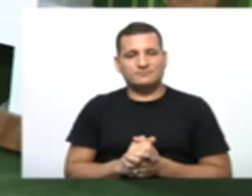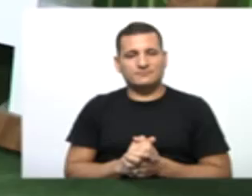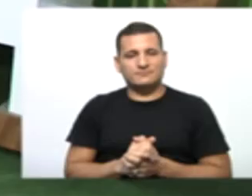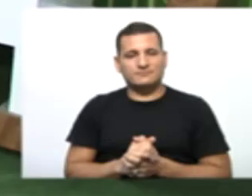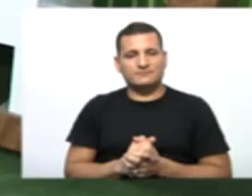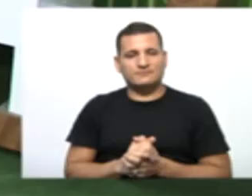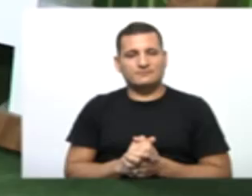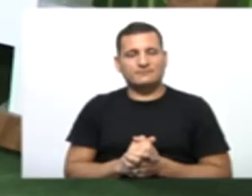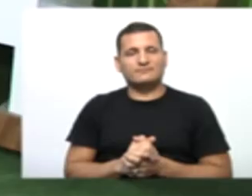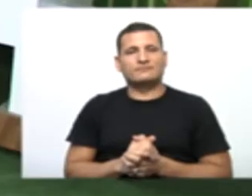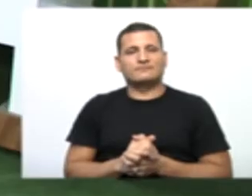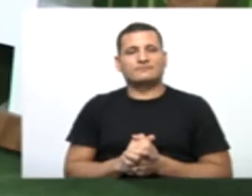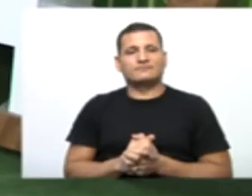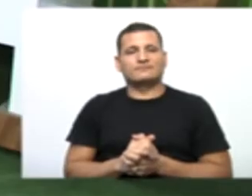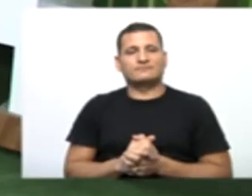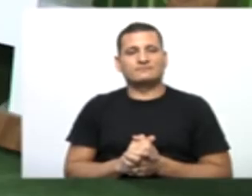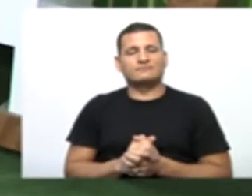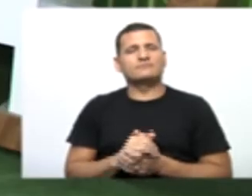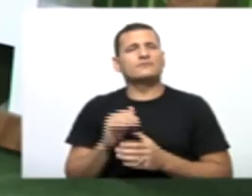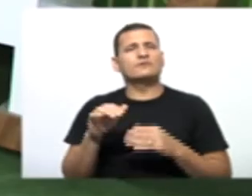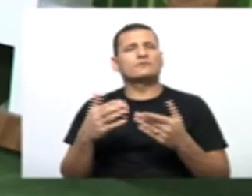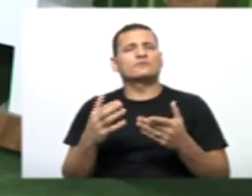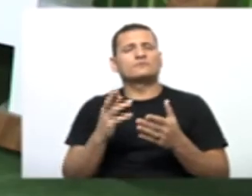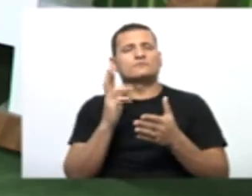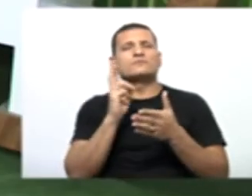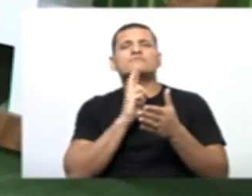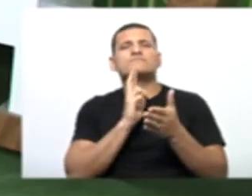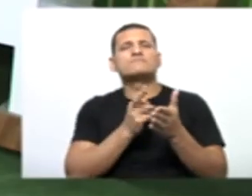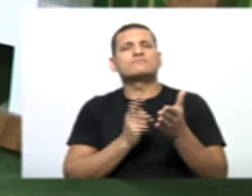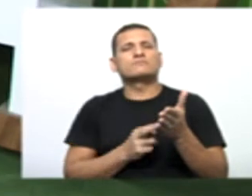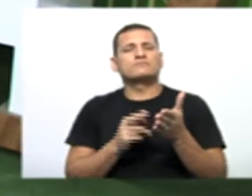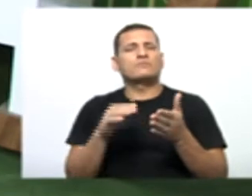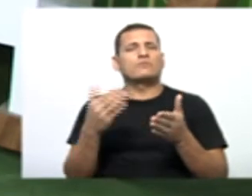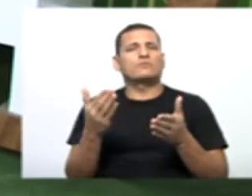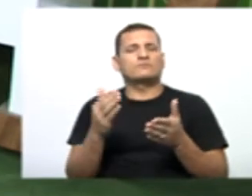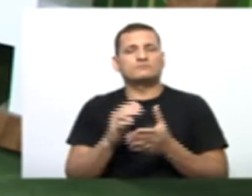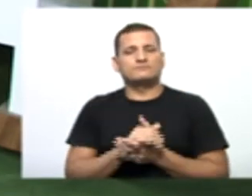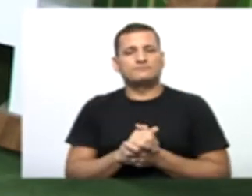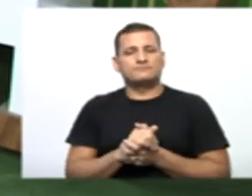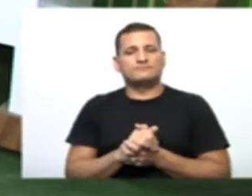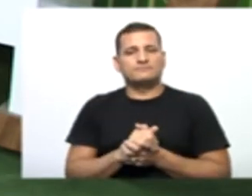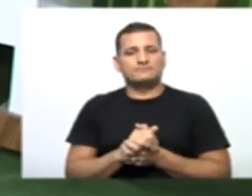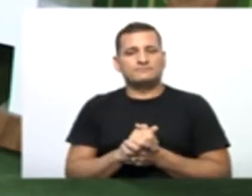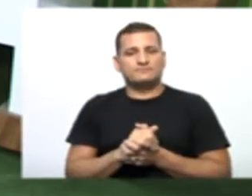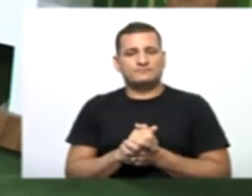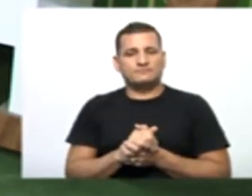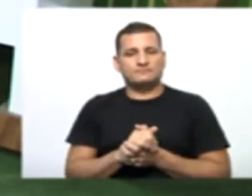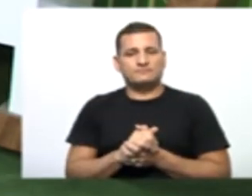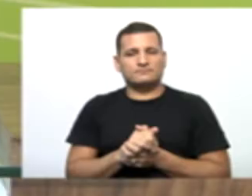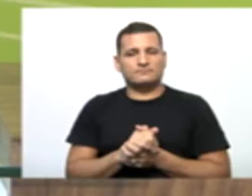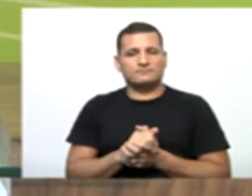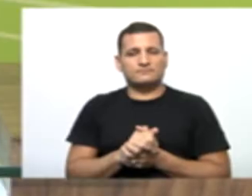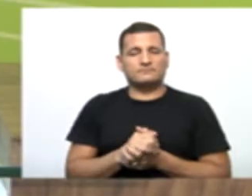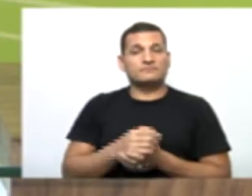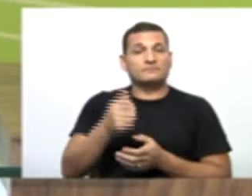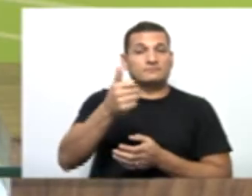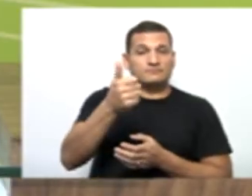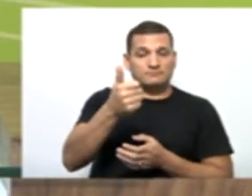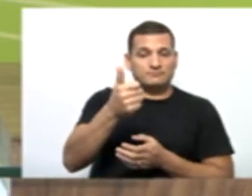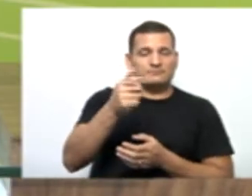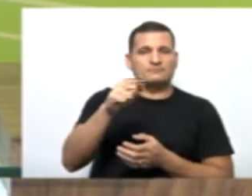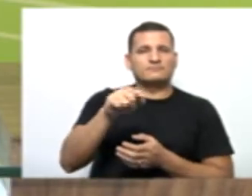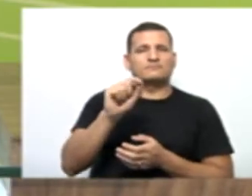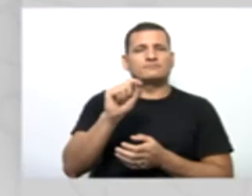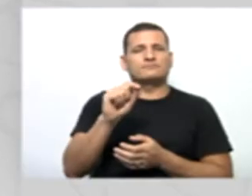bem. O senhor poderia comentar, professor Wesley, as 3 primeiras definições da aula? Então, a primeira é a definição de